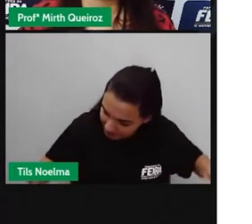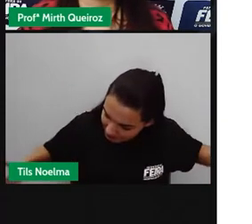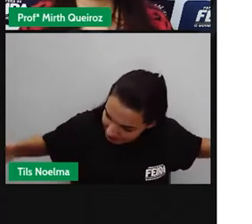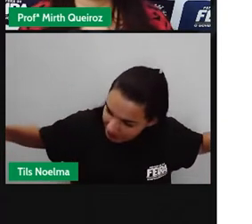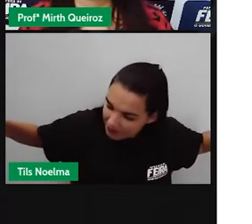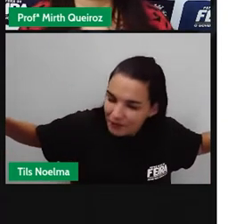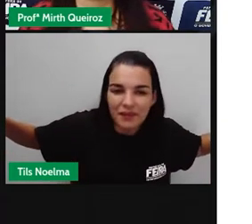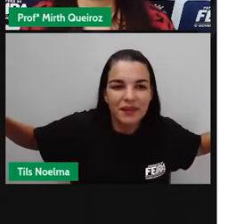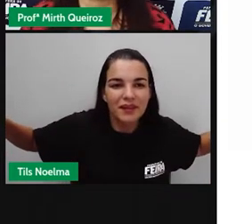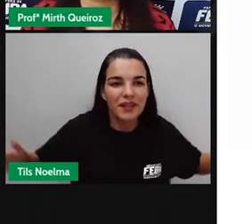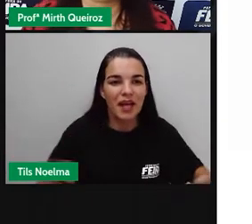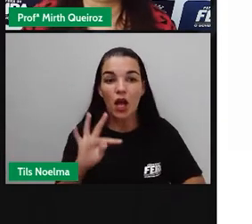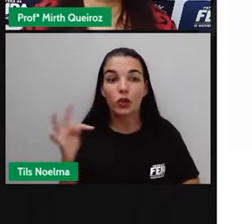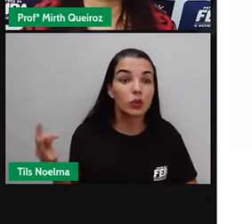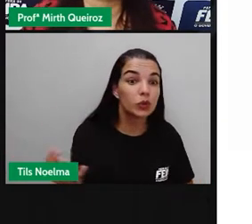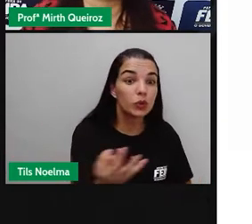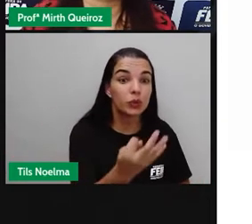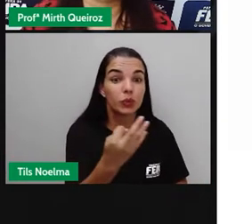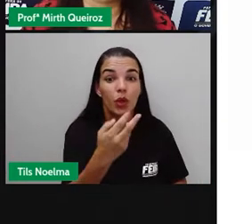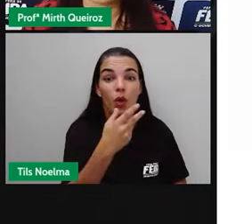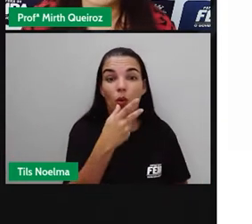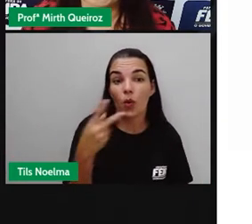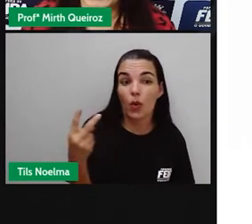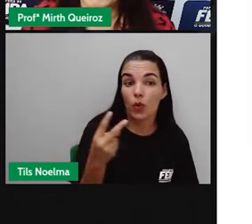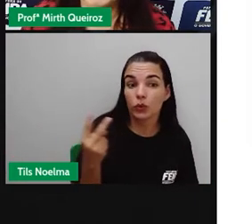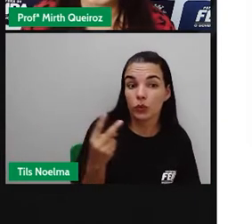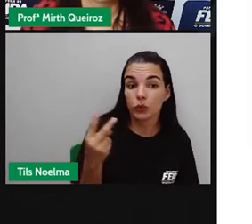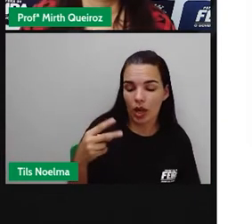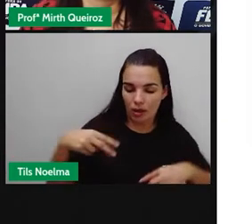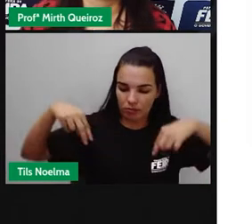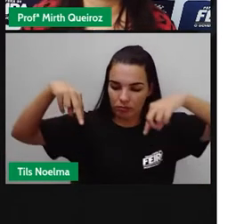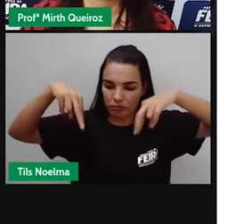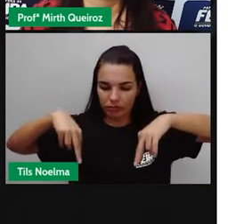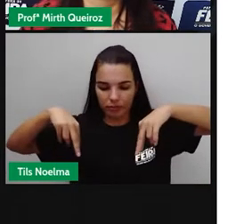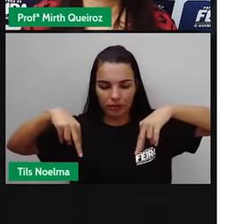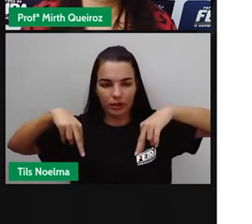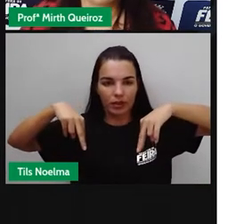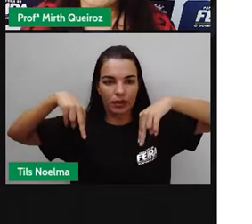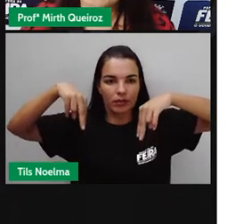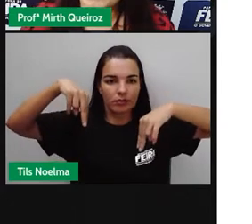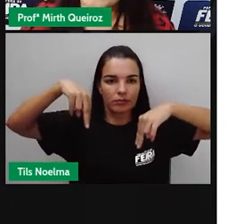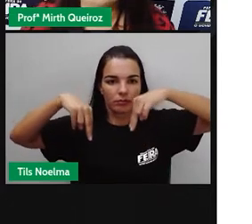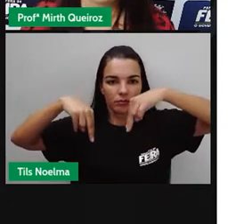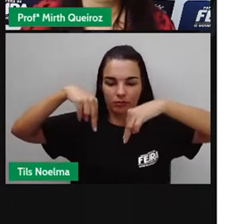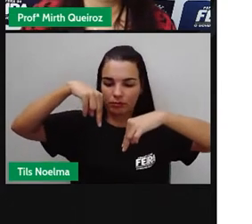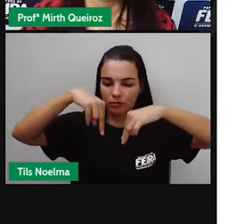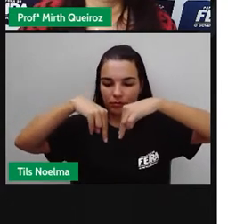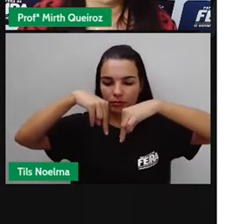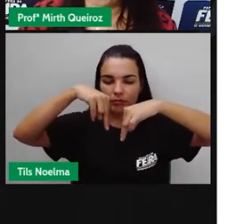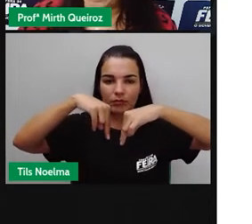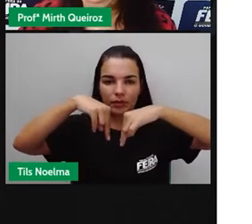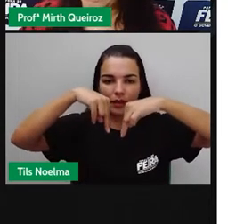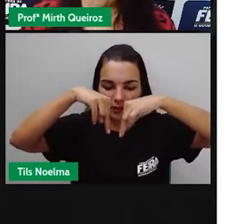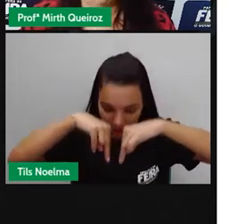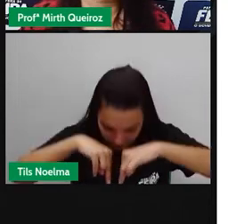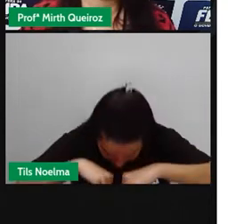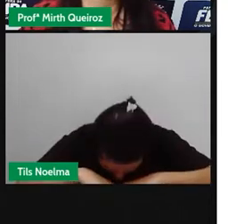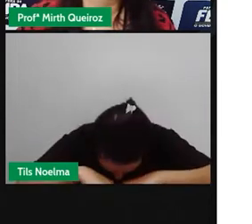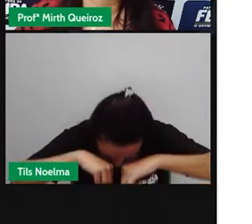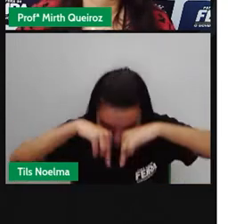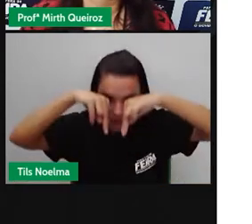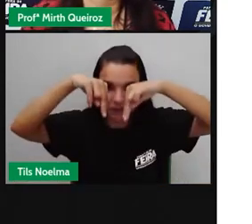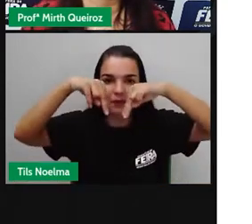geral. Tanto as damas como os cavalheiros, eles andam de frente e se cumprimentam ao mesmo